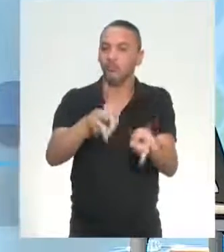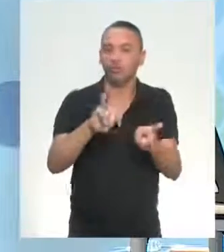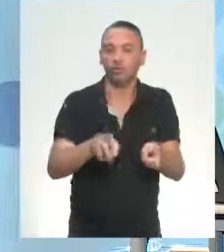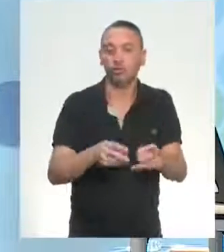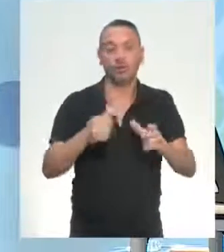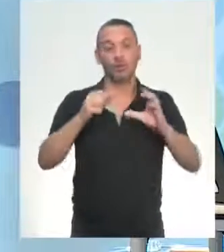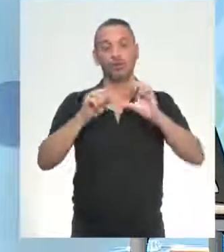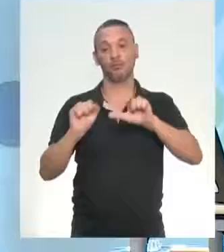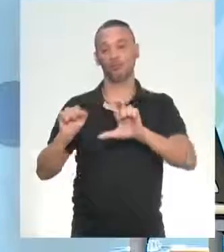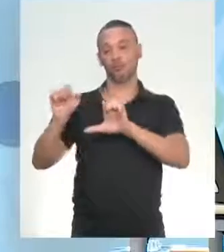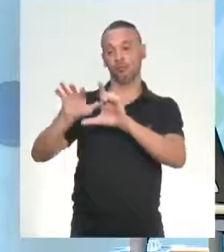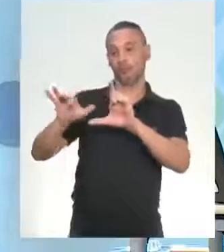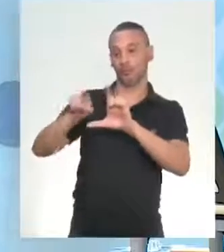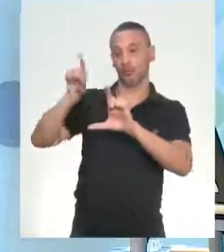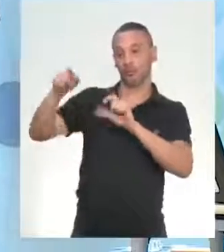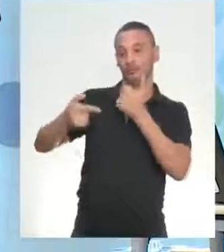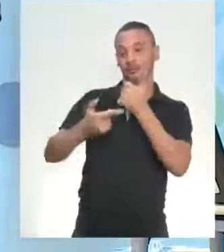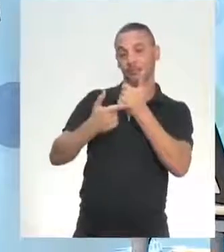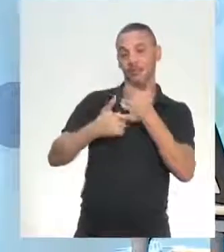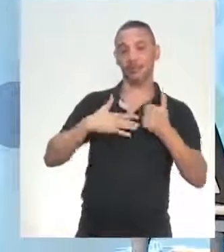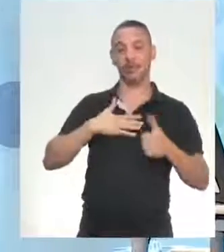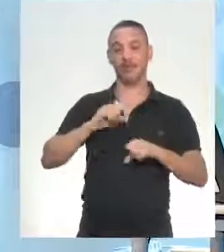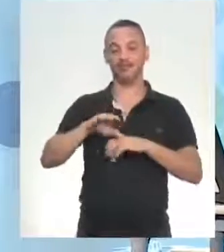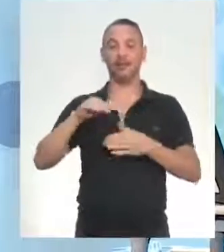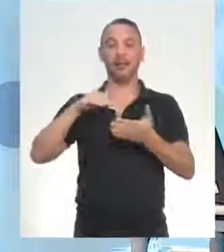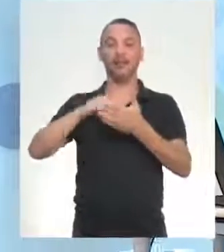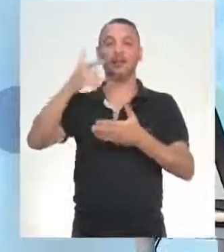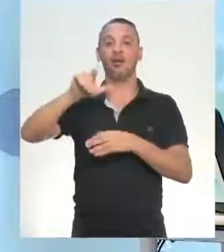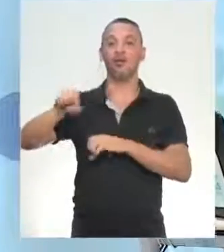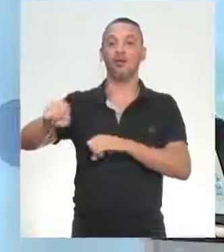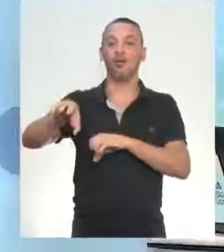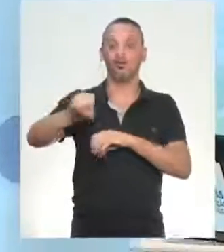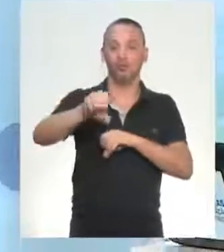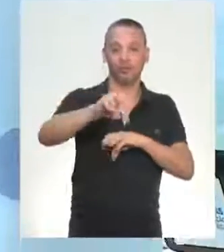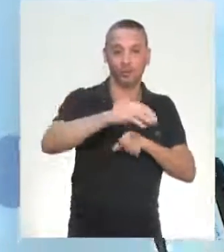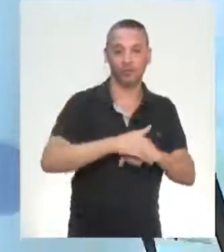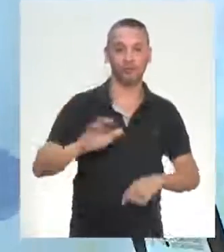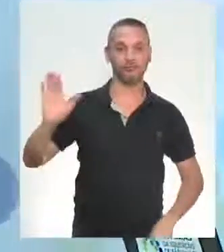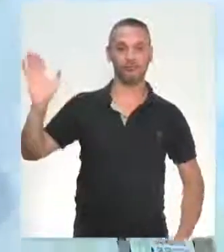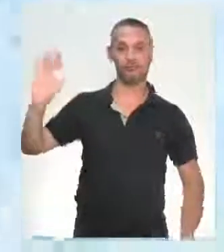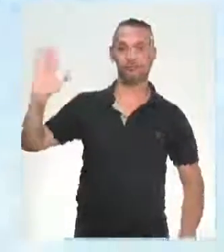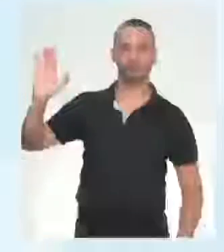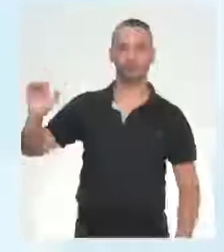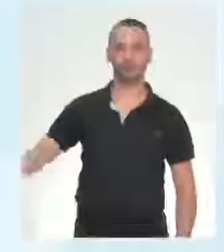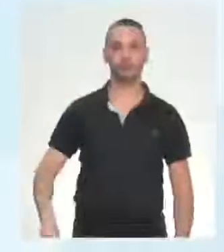avalie a aula no final e até a próxima aula. Tchau!